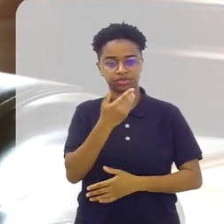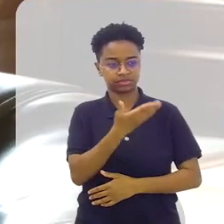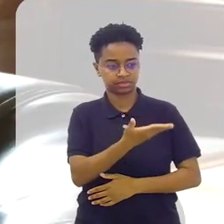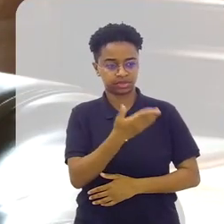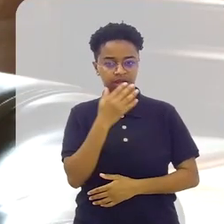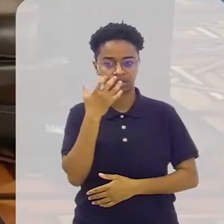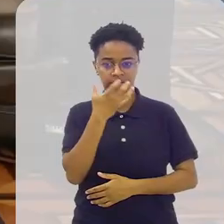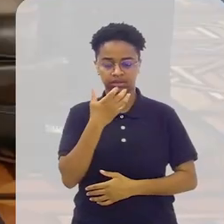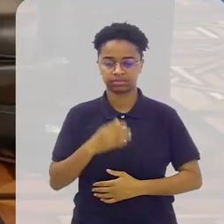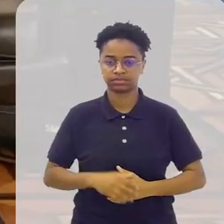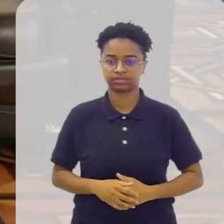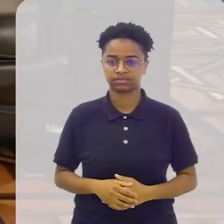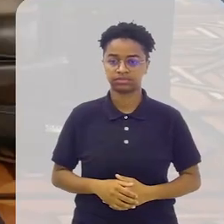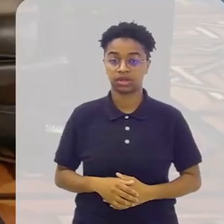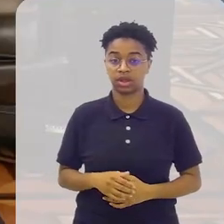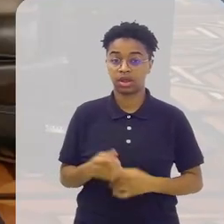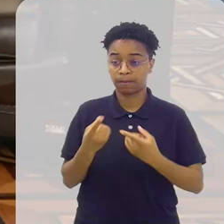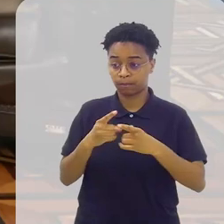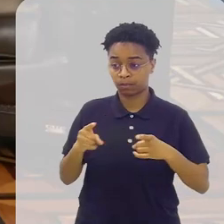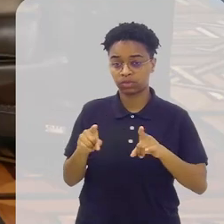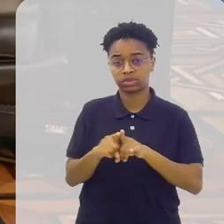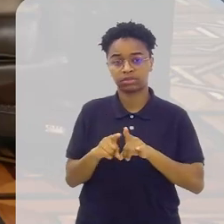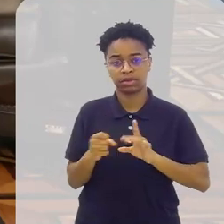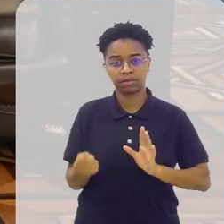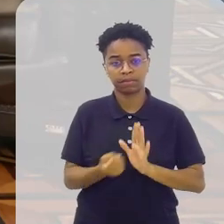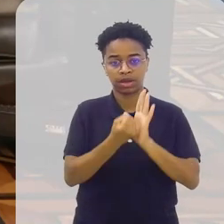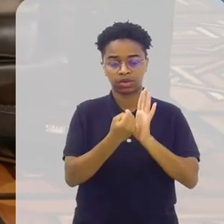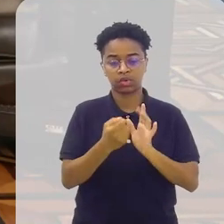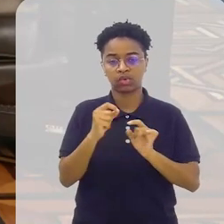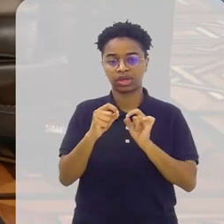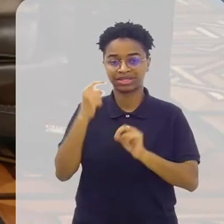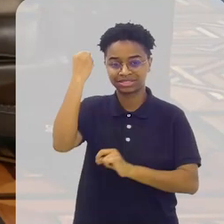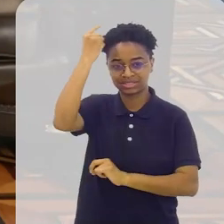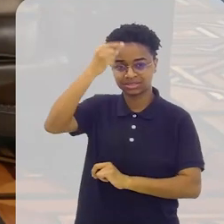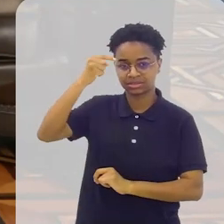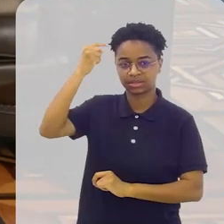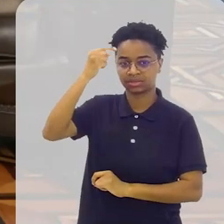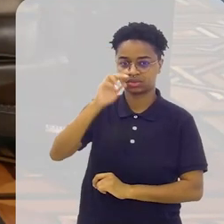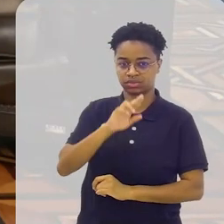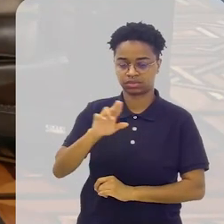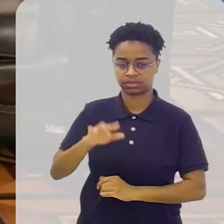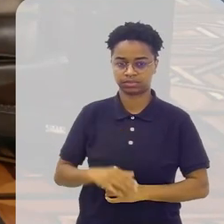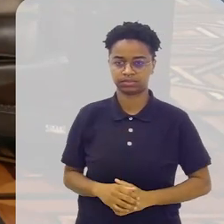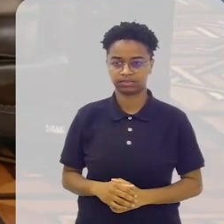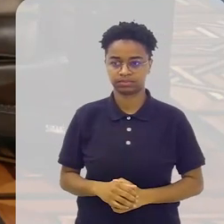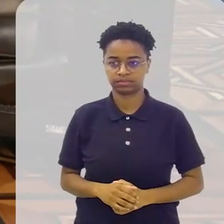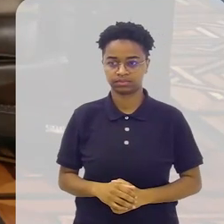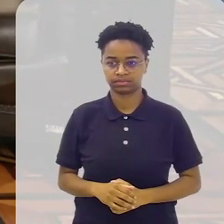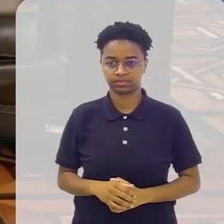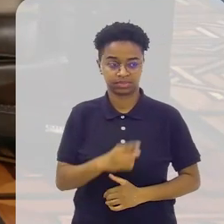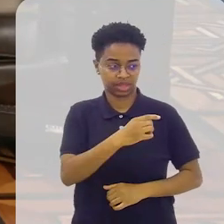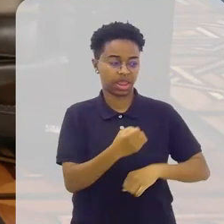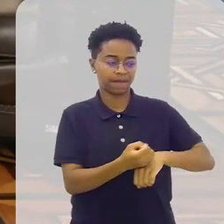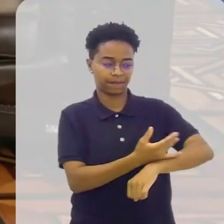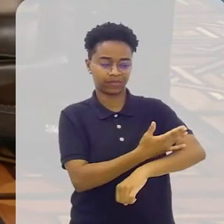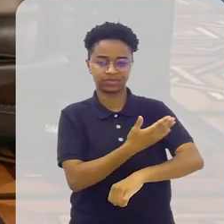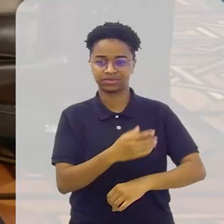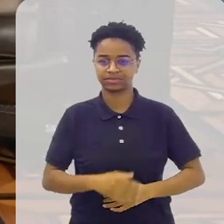um pedacinho de uma música antes nós pedimos para você cantar vai tá bom uma música que me marcou também muita Santificação